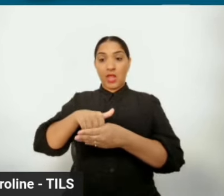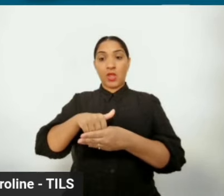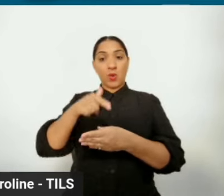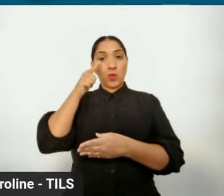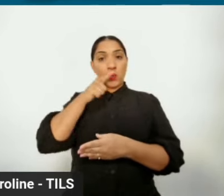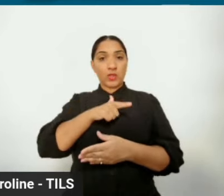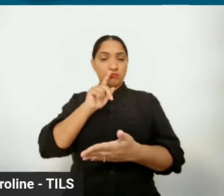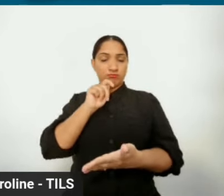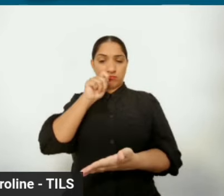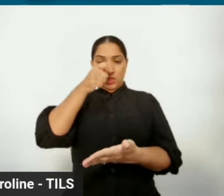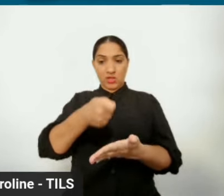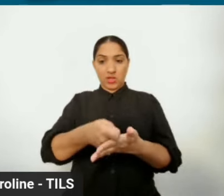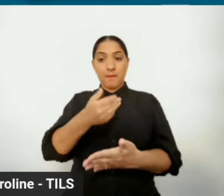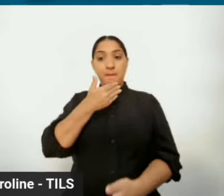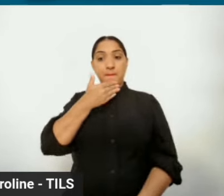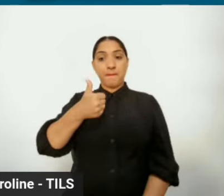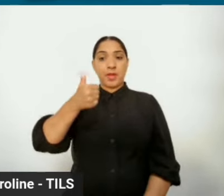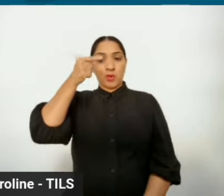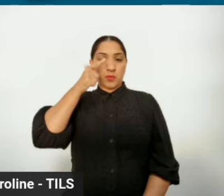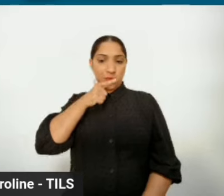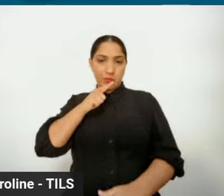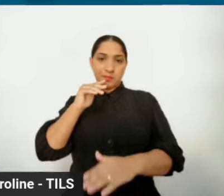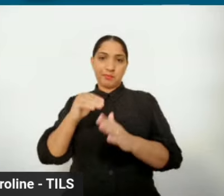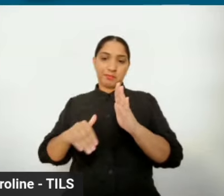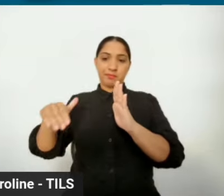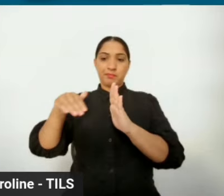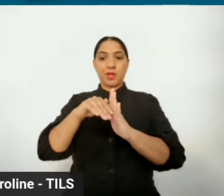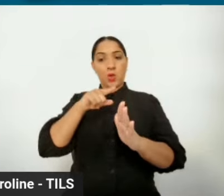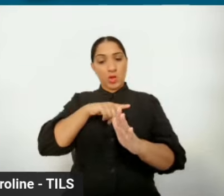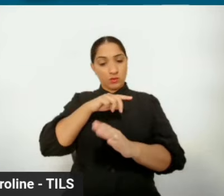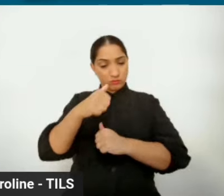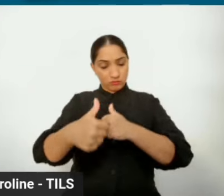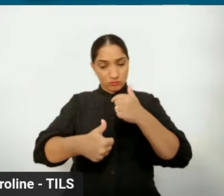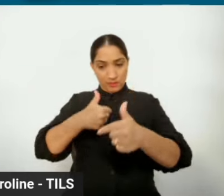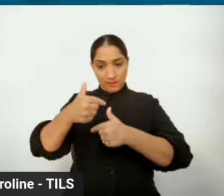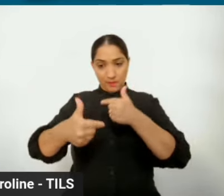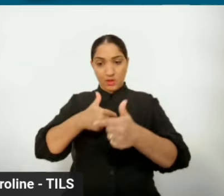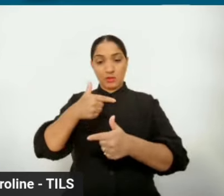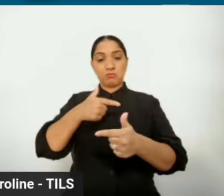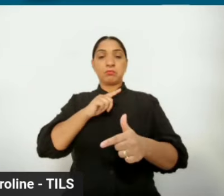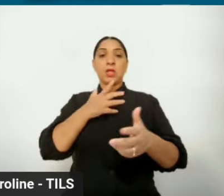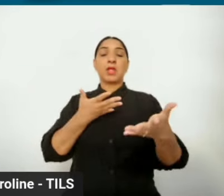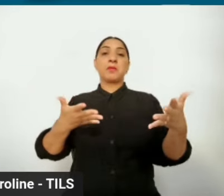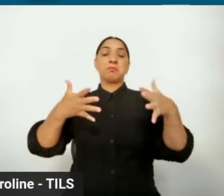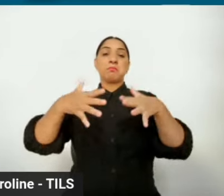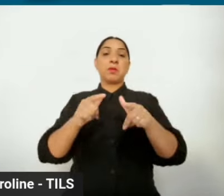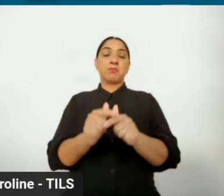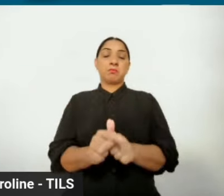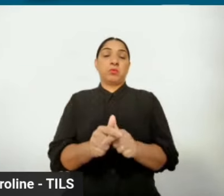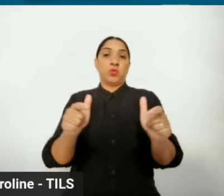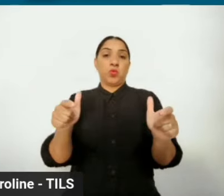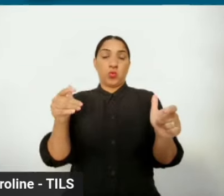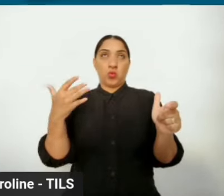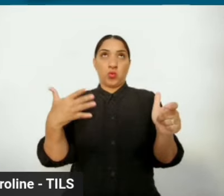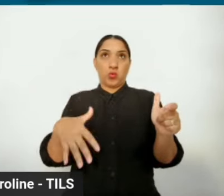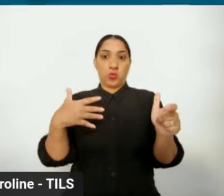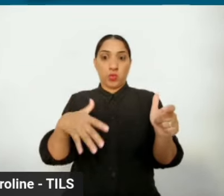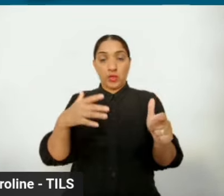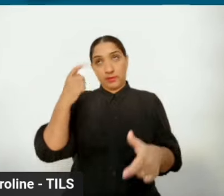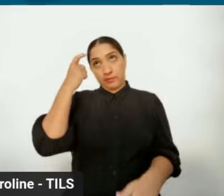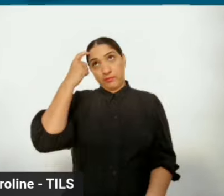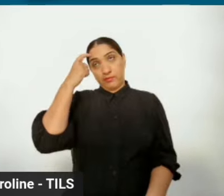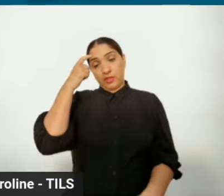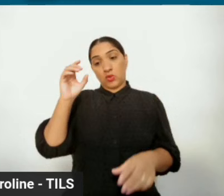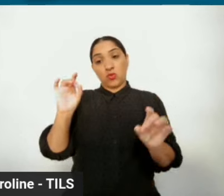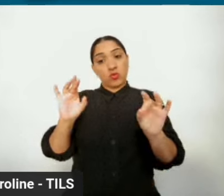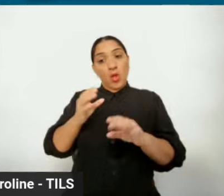ainda maior dessa acessibilidade, enfim, tudo isso. O quanto antes, eu penso, se me permite a